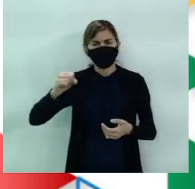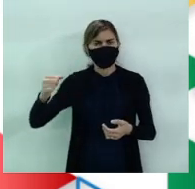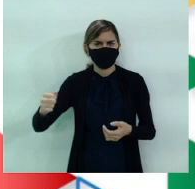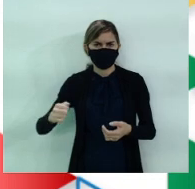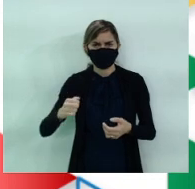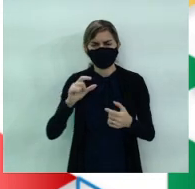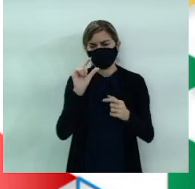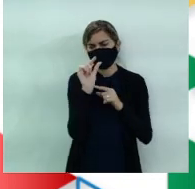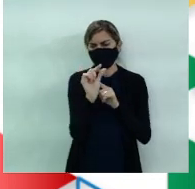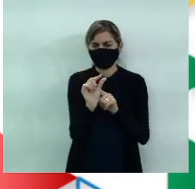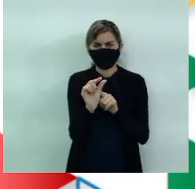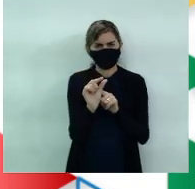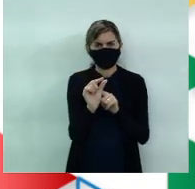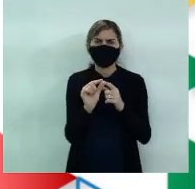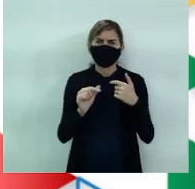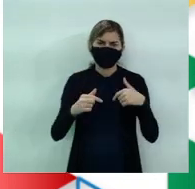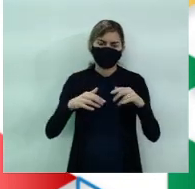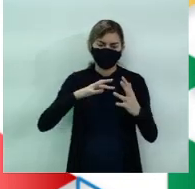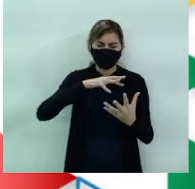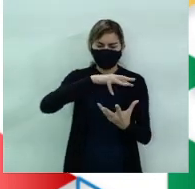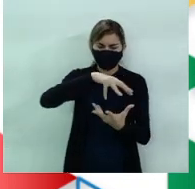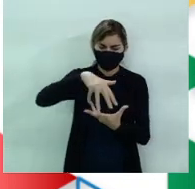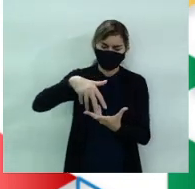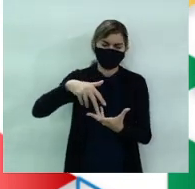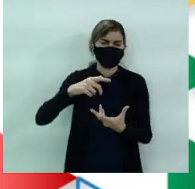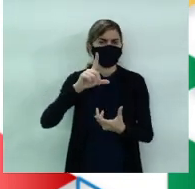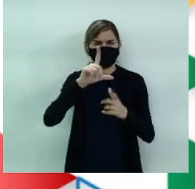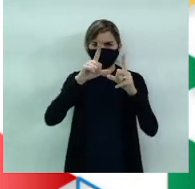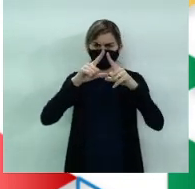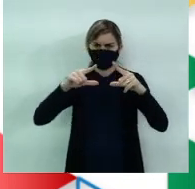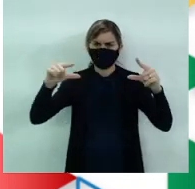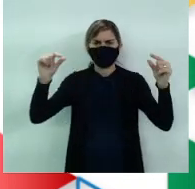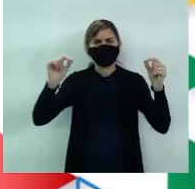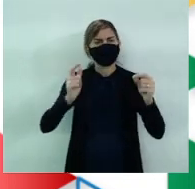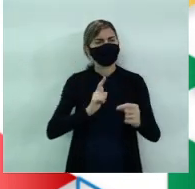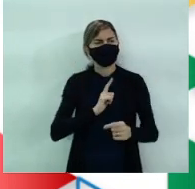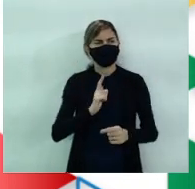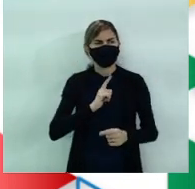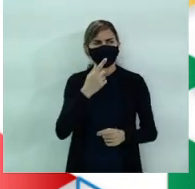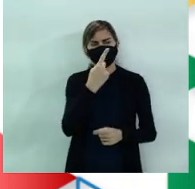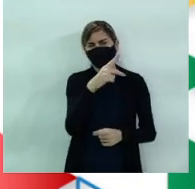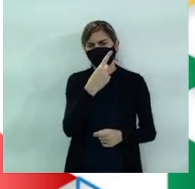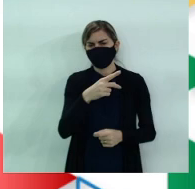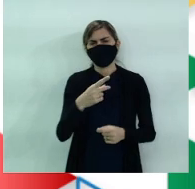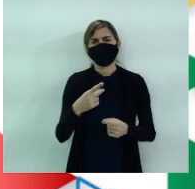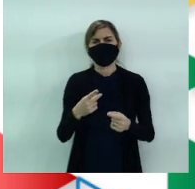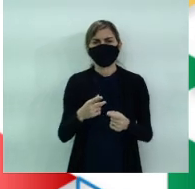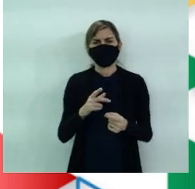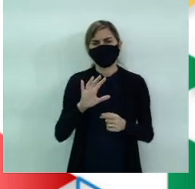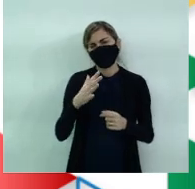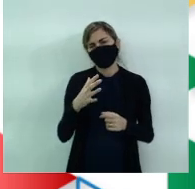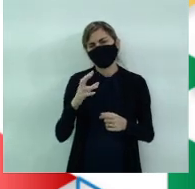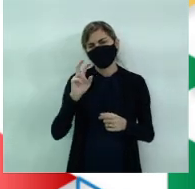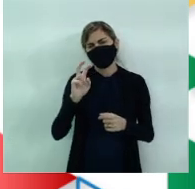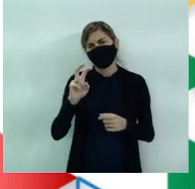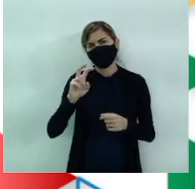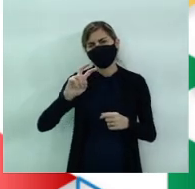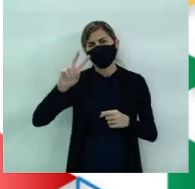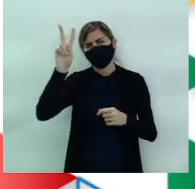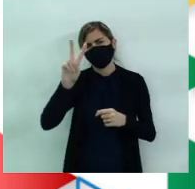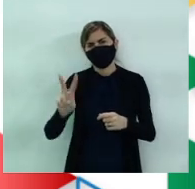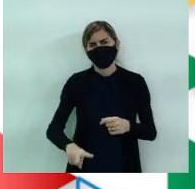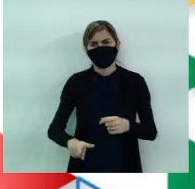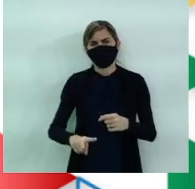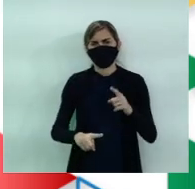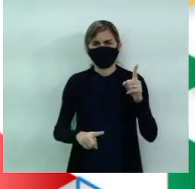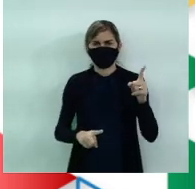muito menor que a massa da Terra. A Lua ela possui aí a sua gravidade cerca de 5 vezes